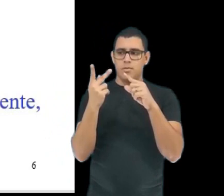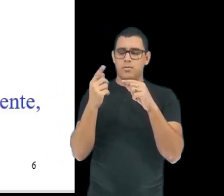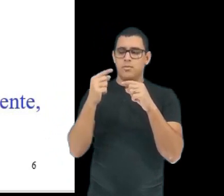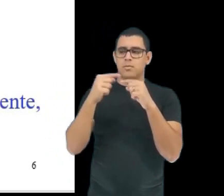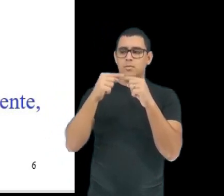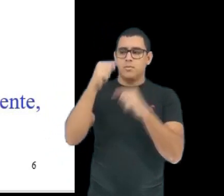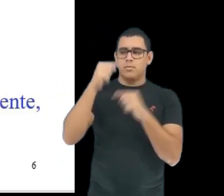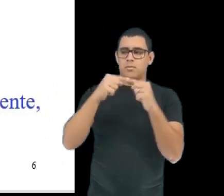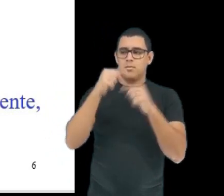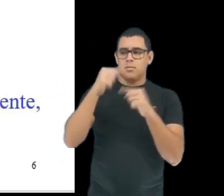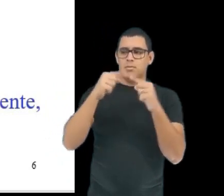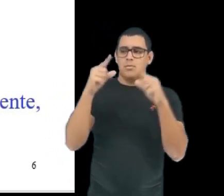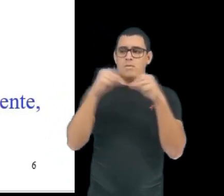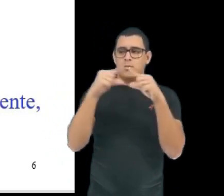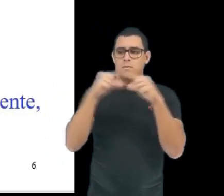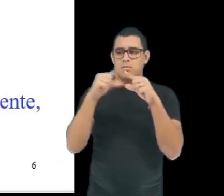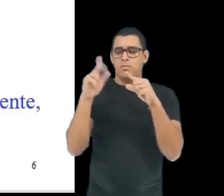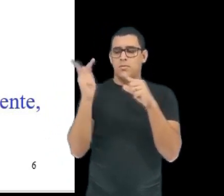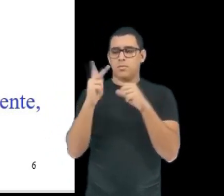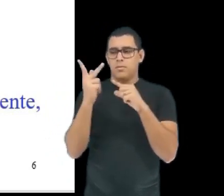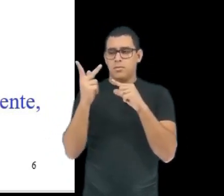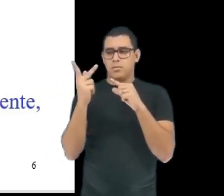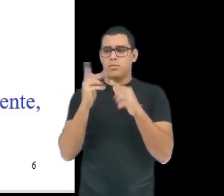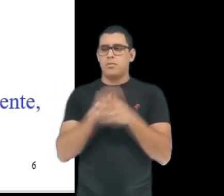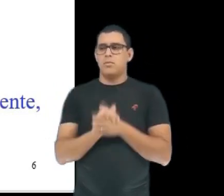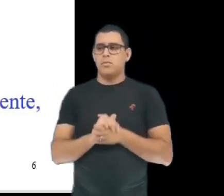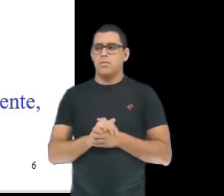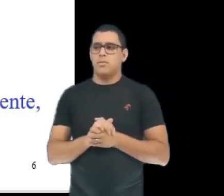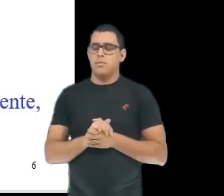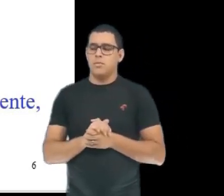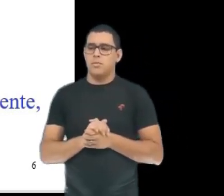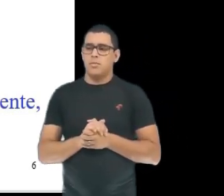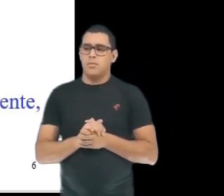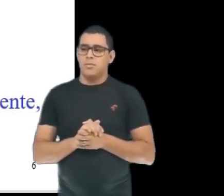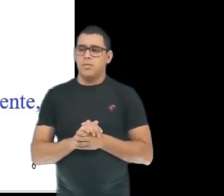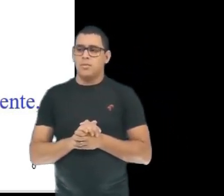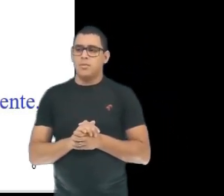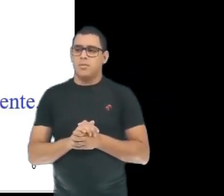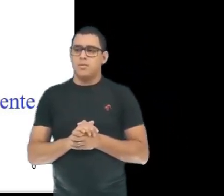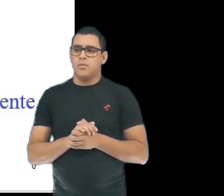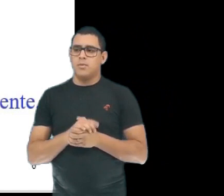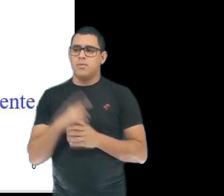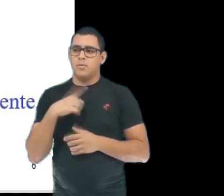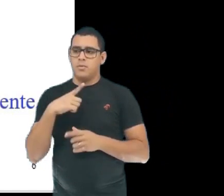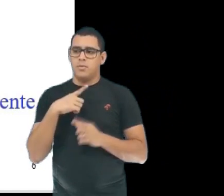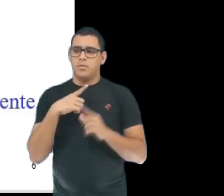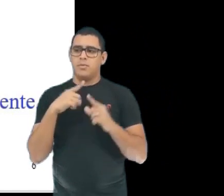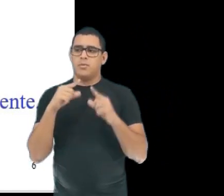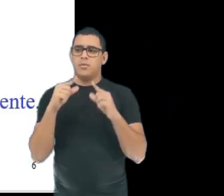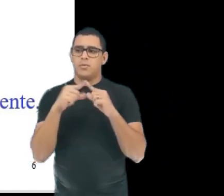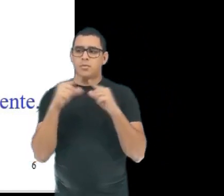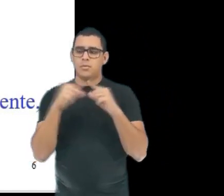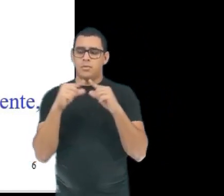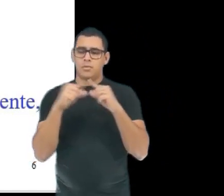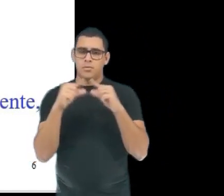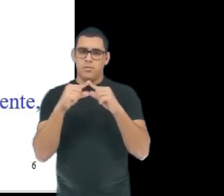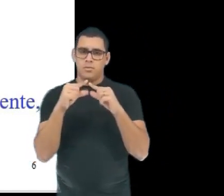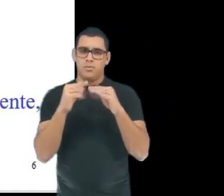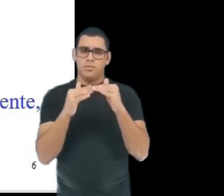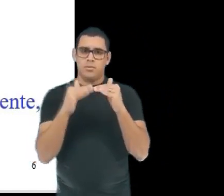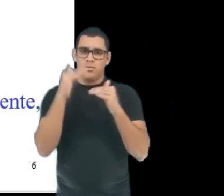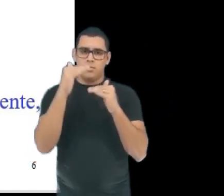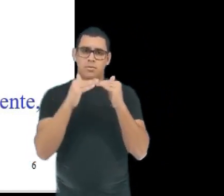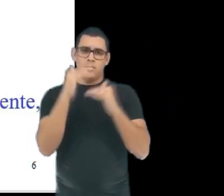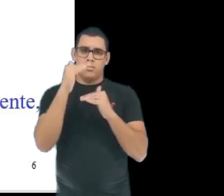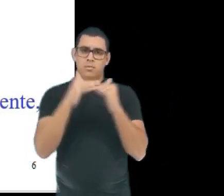como sendo ΔH, né? A entalpia ela é representada pela letra H, certo? E a variação, como a